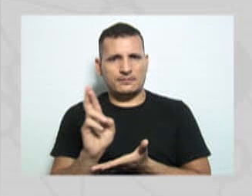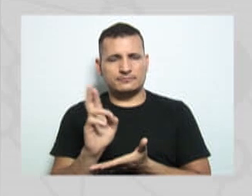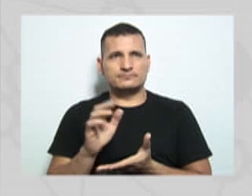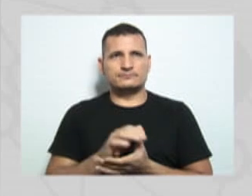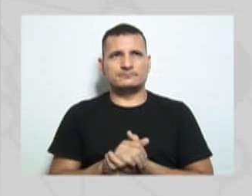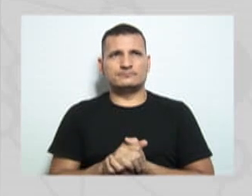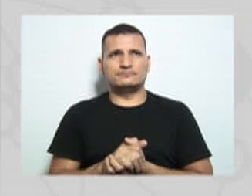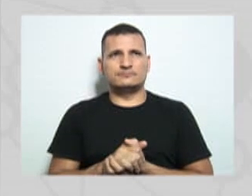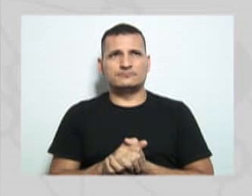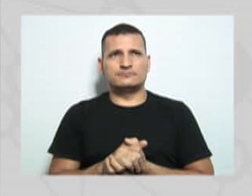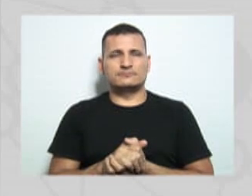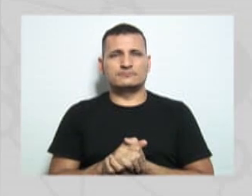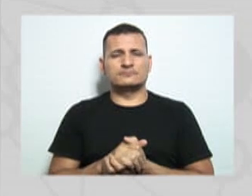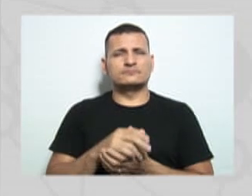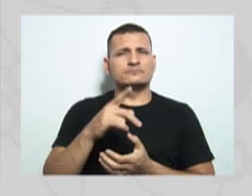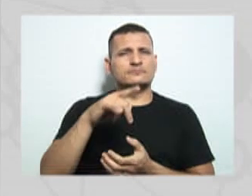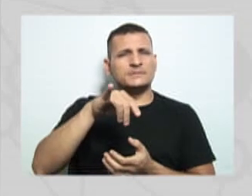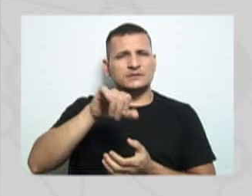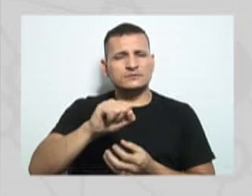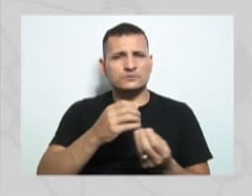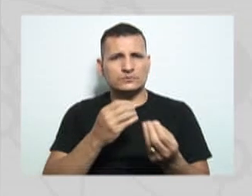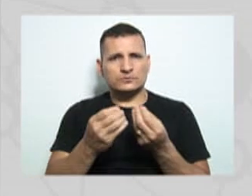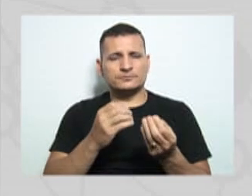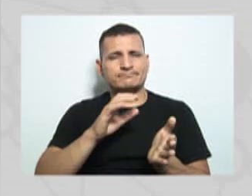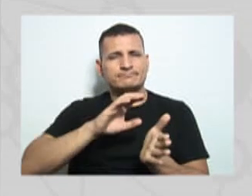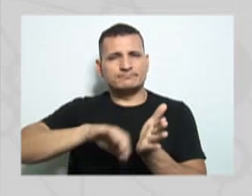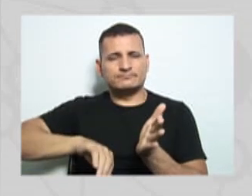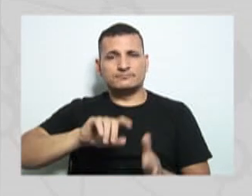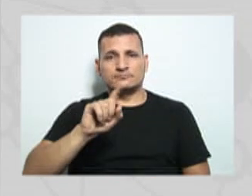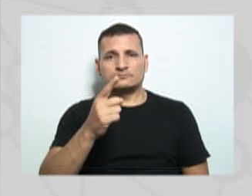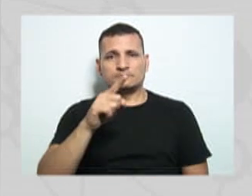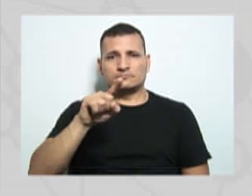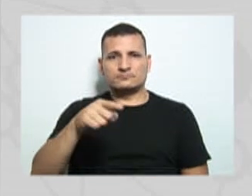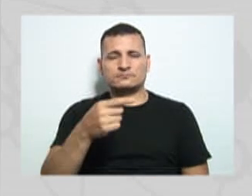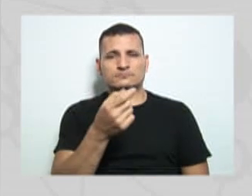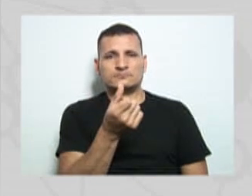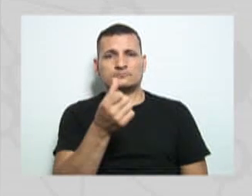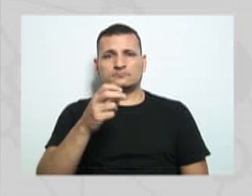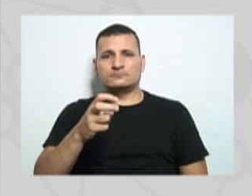A alíquota do PIS será 1,65 e do COFINS